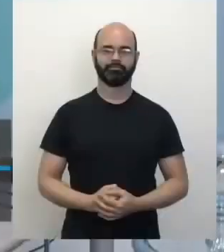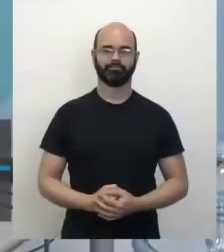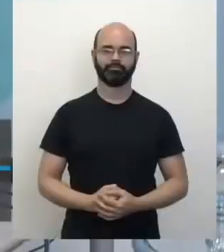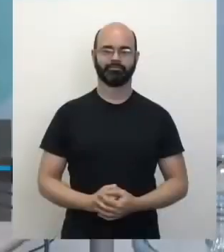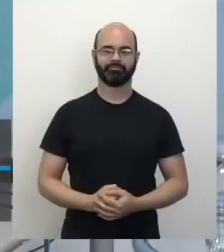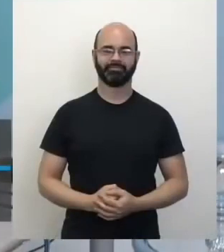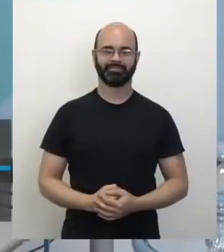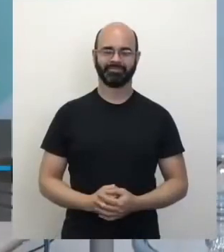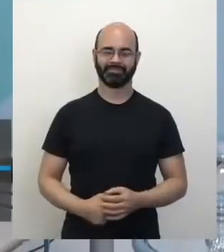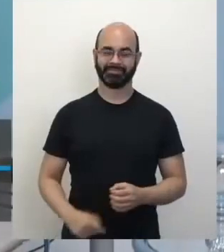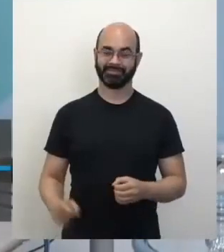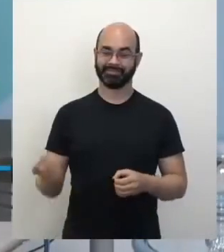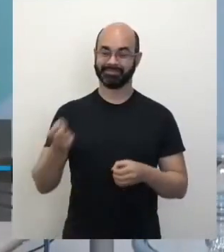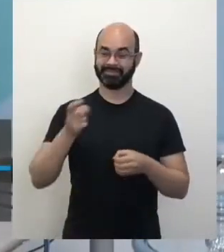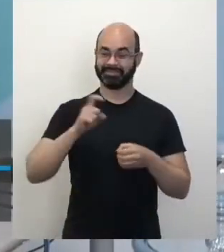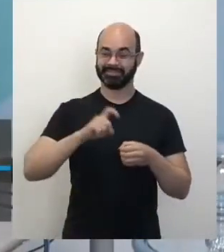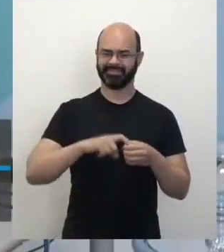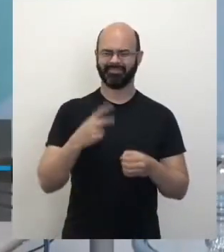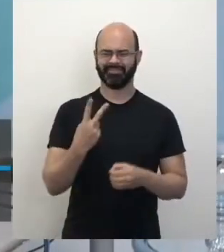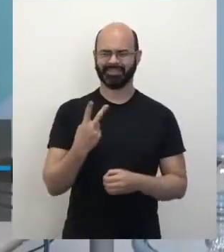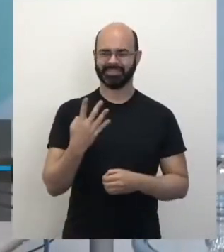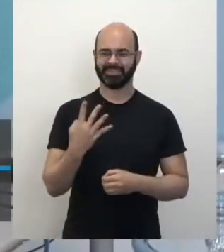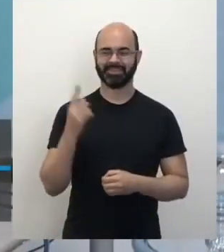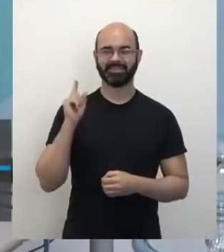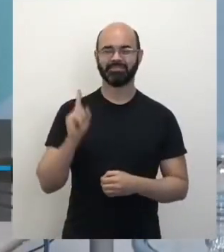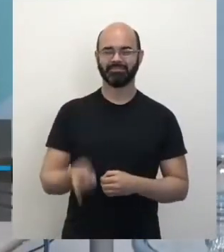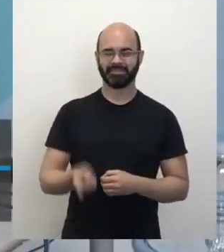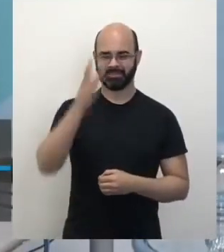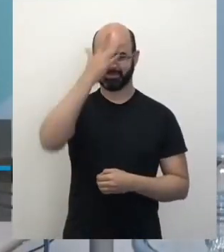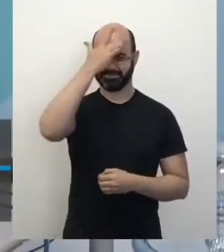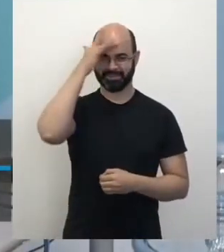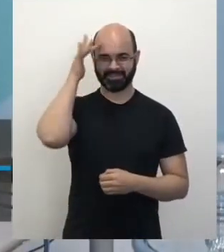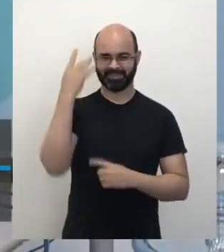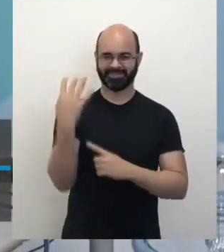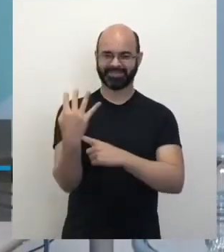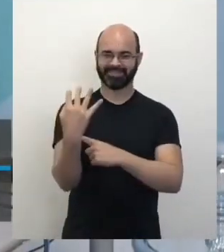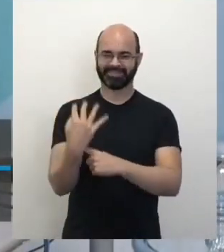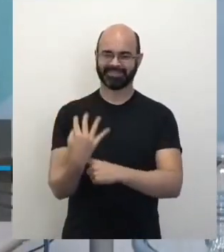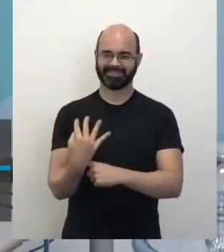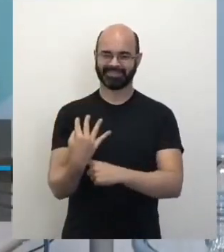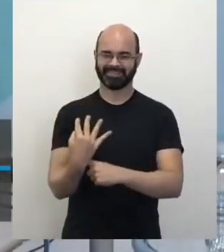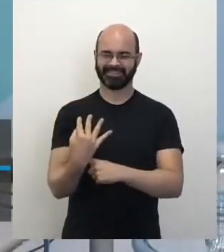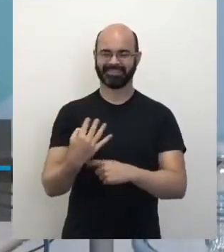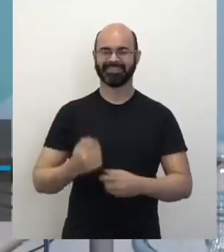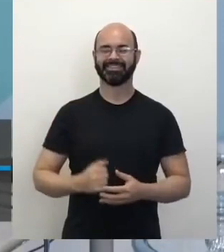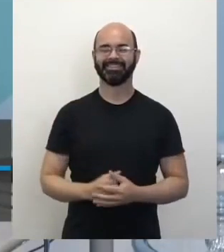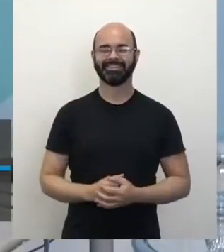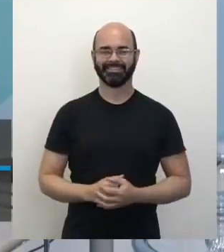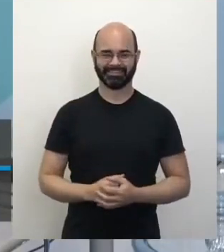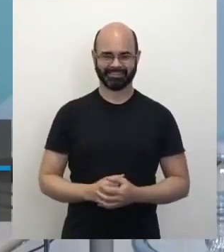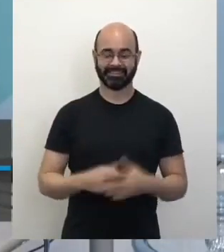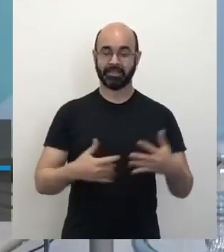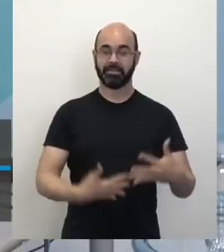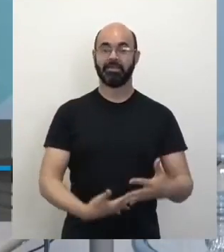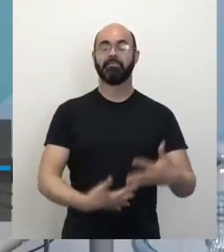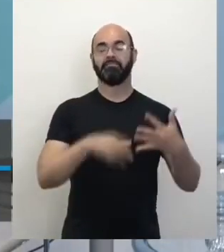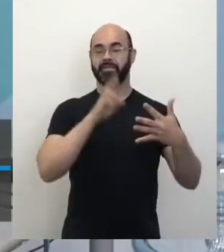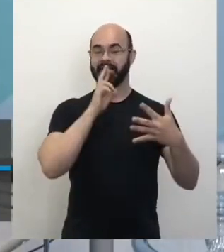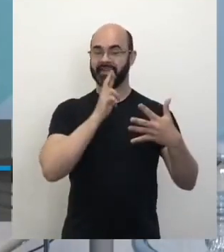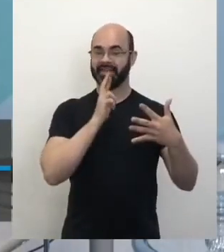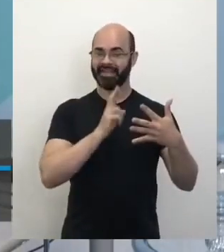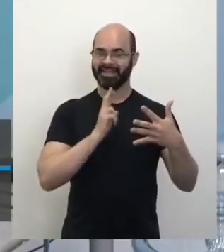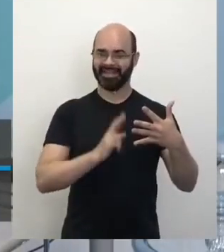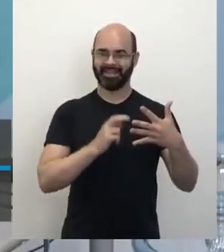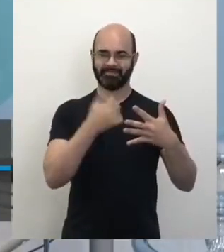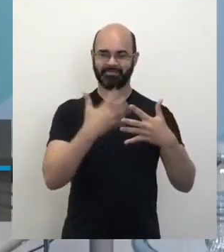voltamos aí agora com 24 mil pessoas acompanhando nossa aula. E veja só, tivemos várias respostas aqui. Algumas pessoas eu percebo que